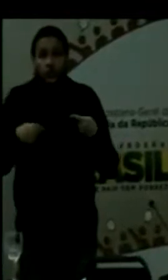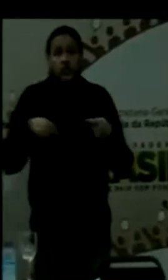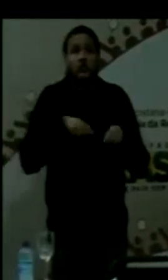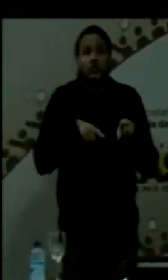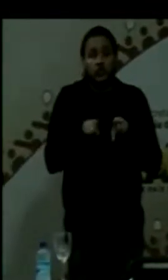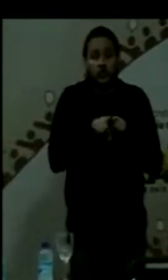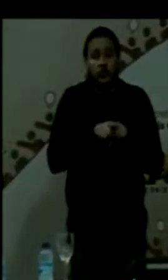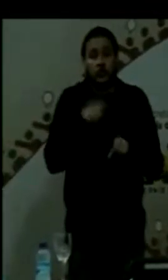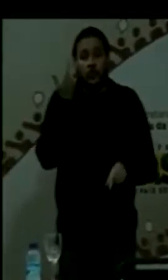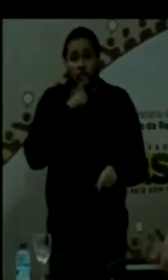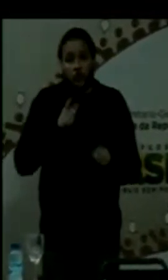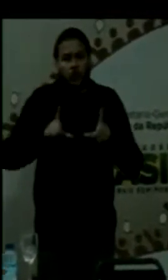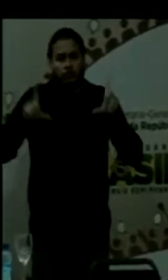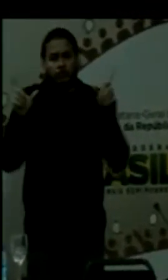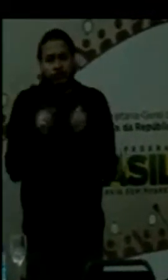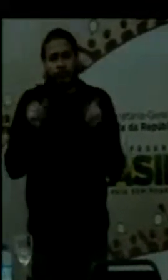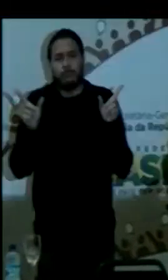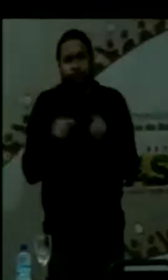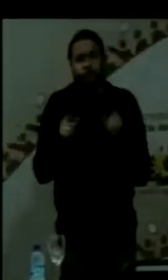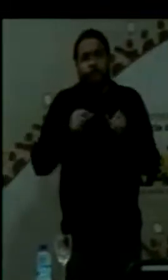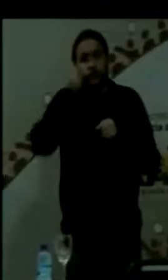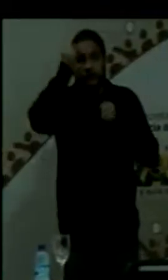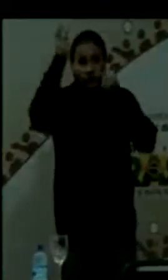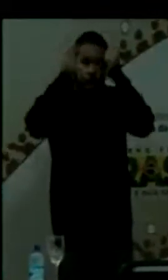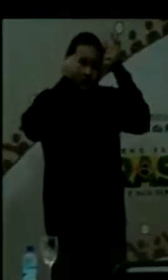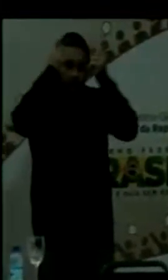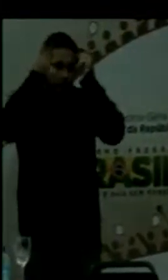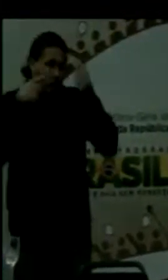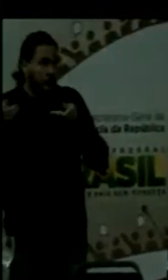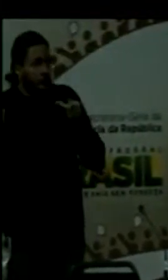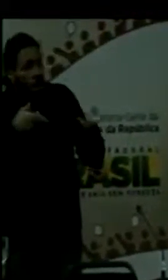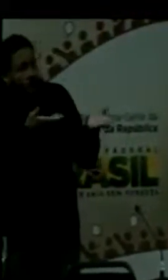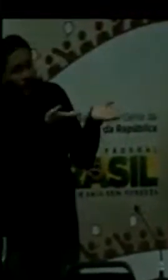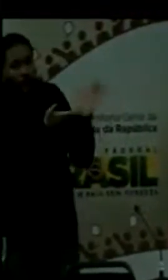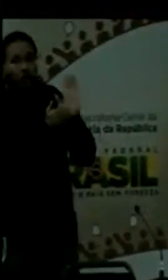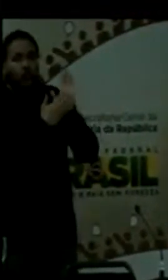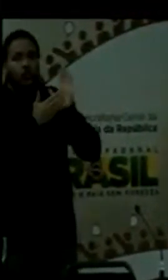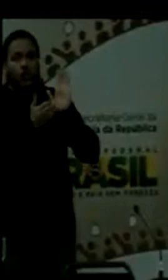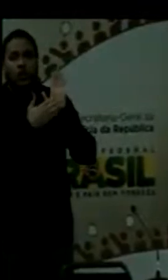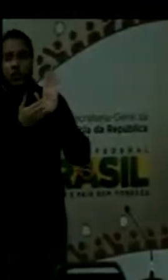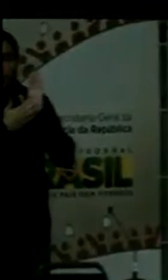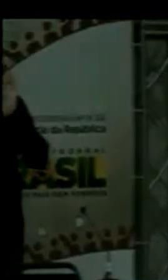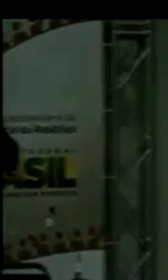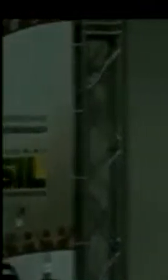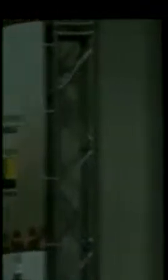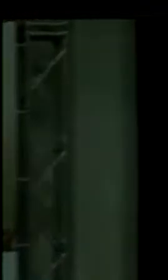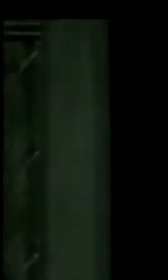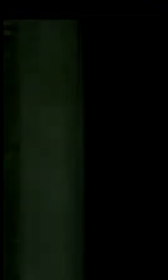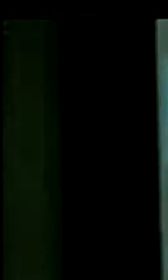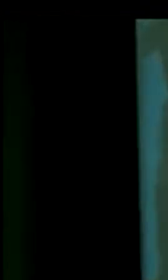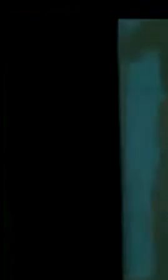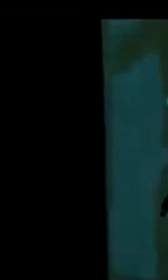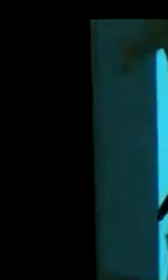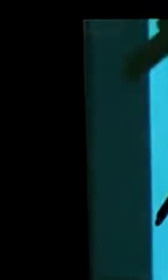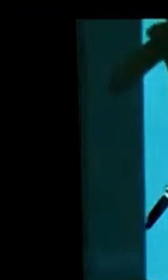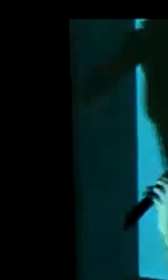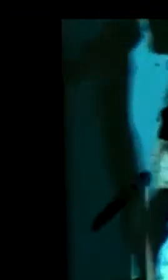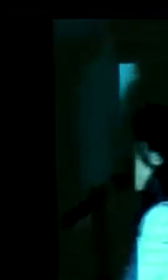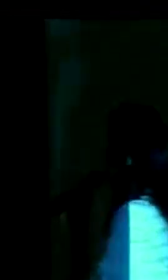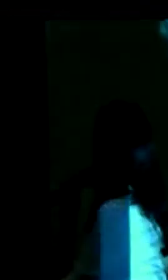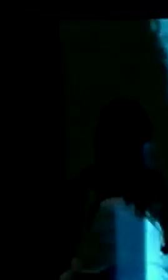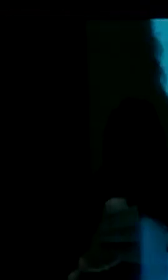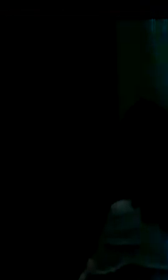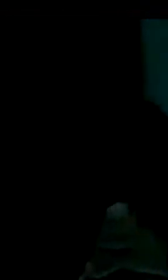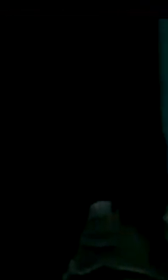conseguimos sintetizar as ideias e trouxemos aqui algumas propostas, né? Dentro das ações que foi vista